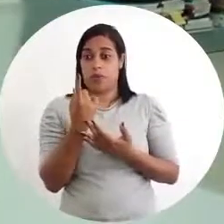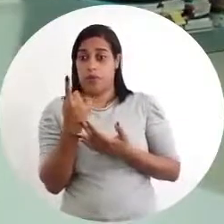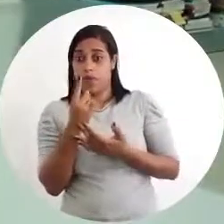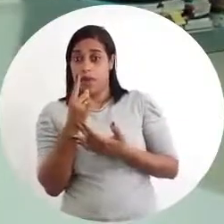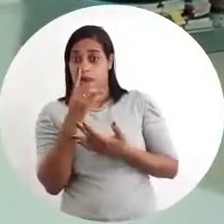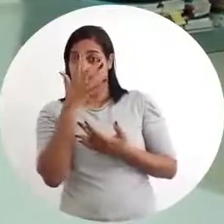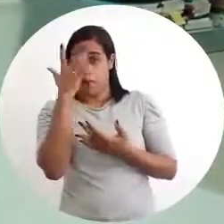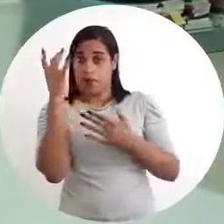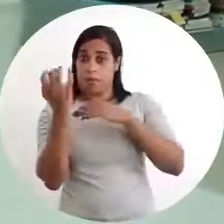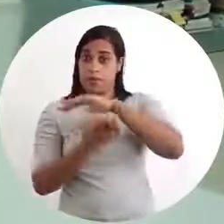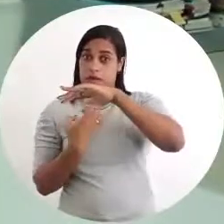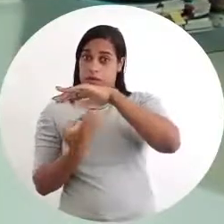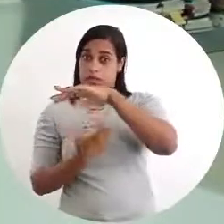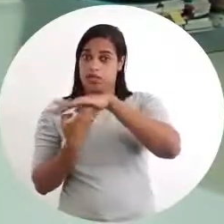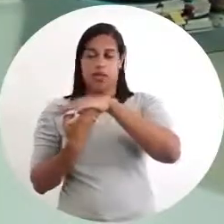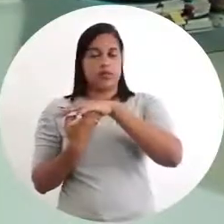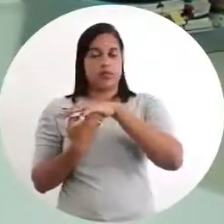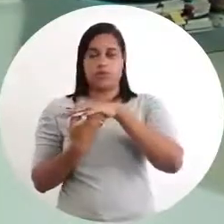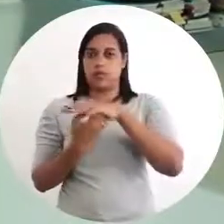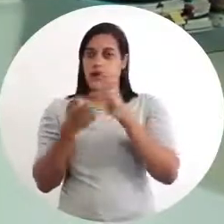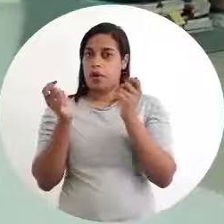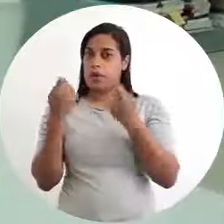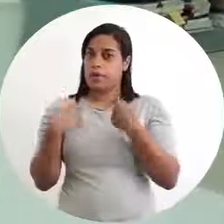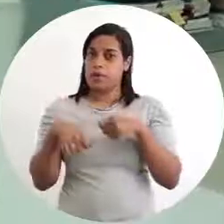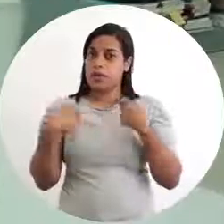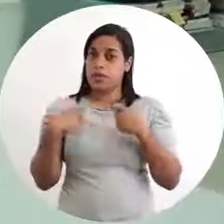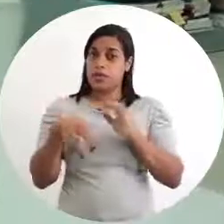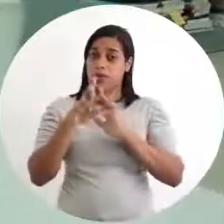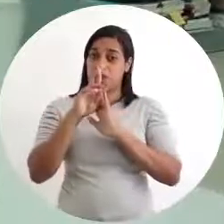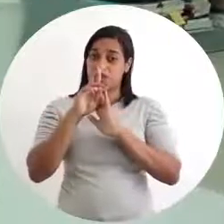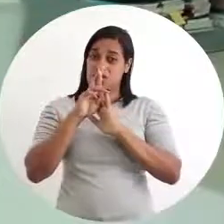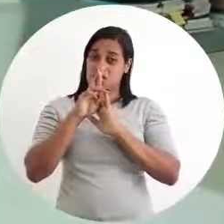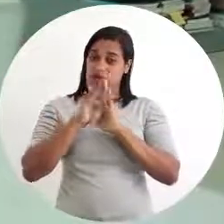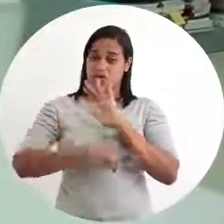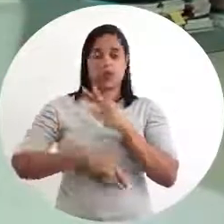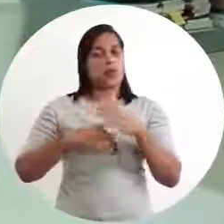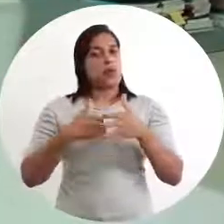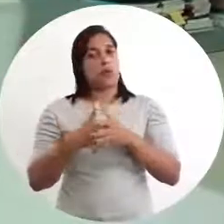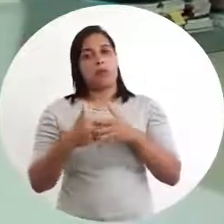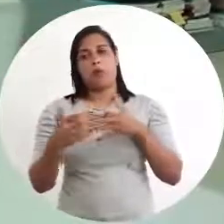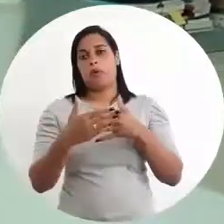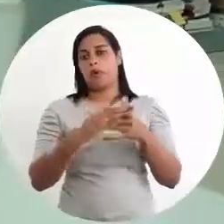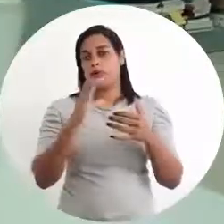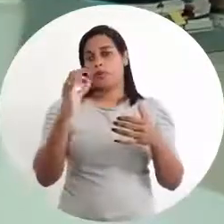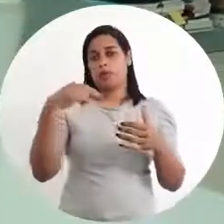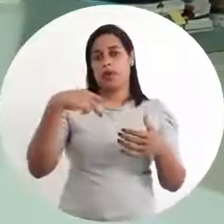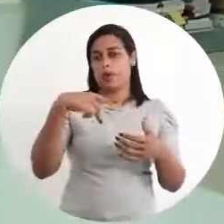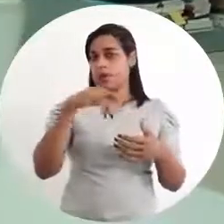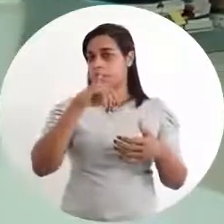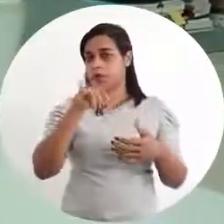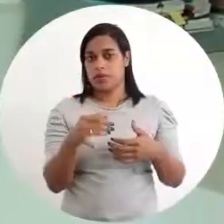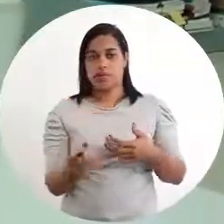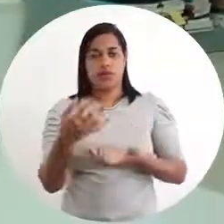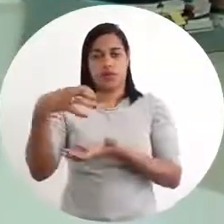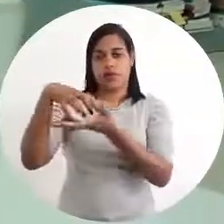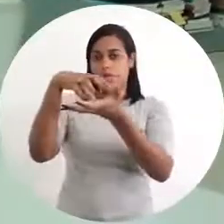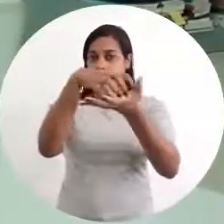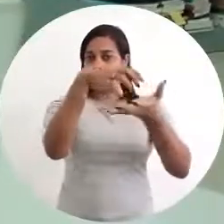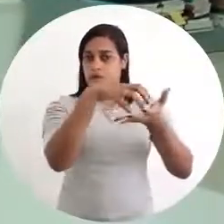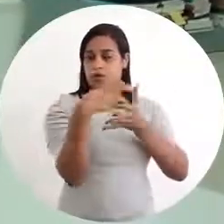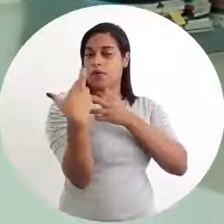considerado empresário. E não é preciso, vale lembrar, do registro em qualquer junta ou qualquer